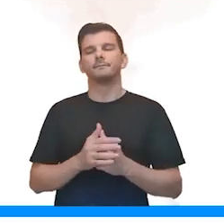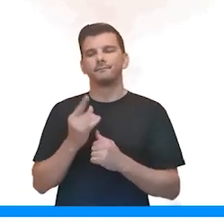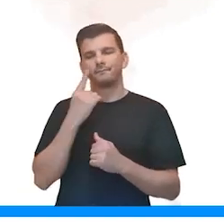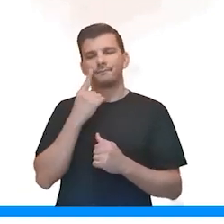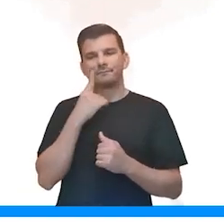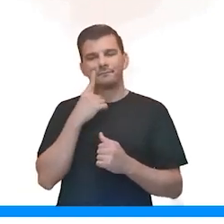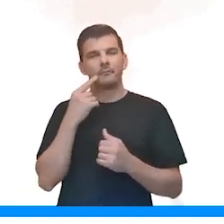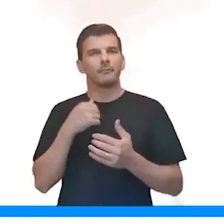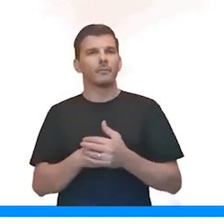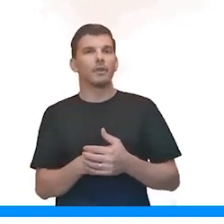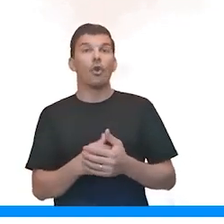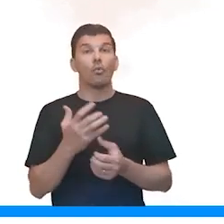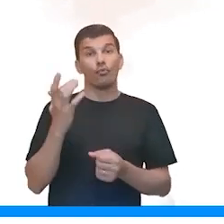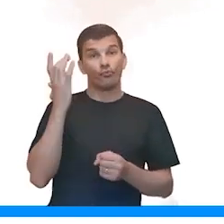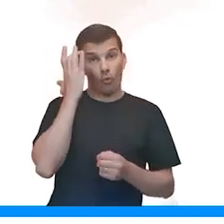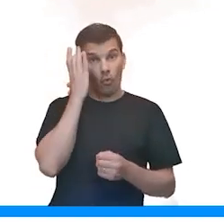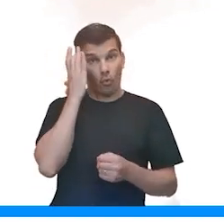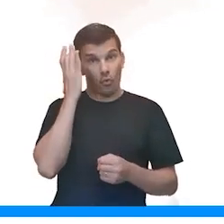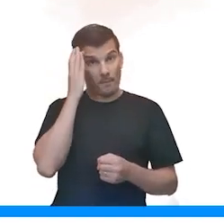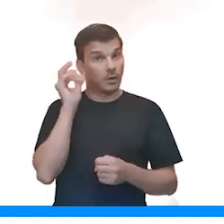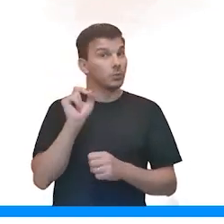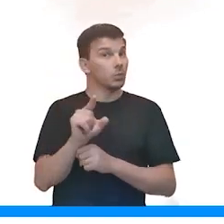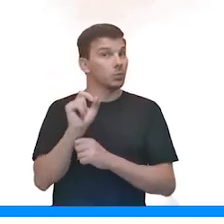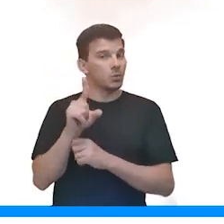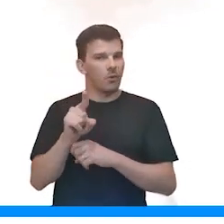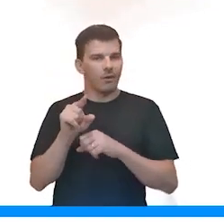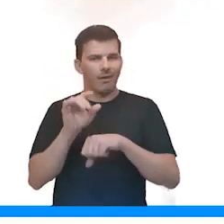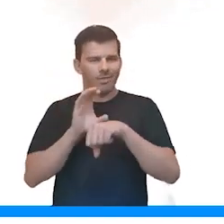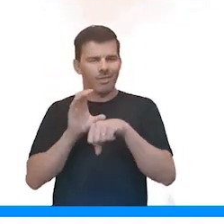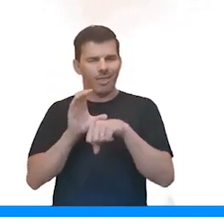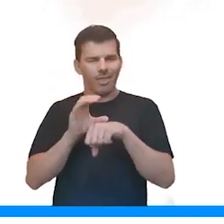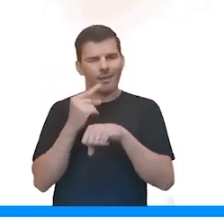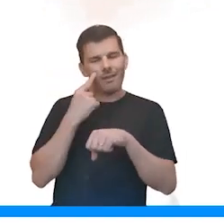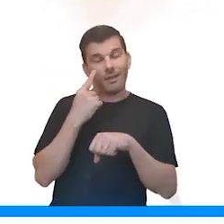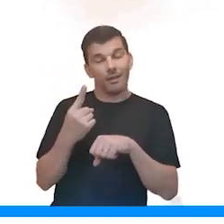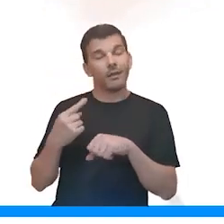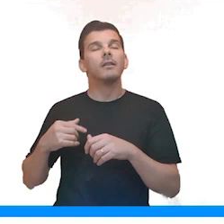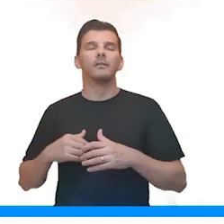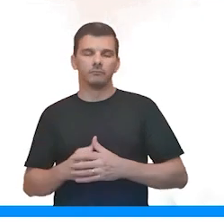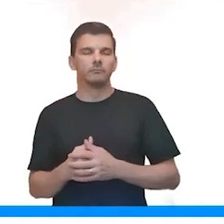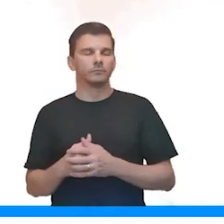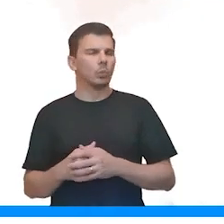importante. Densidade é massa sobre volume. O que é,